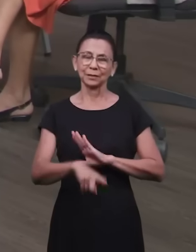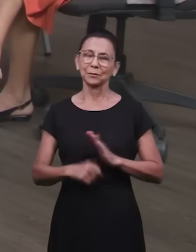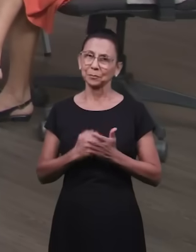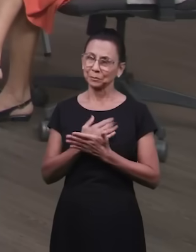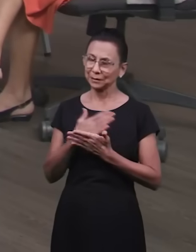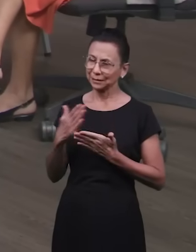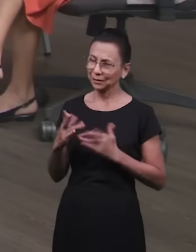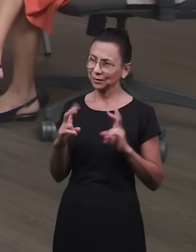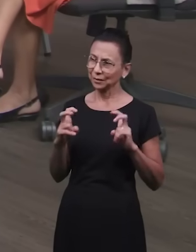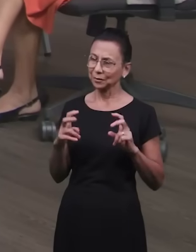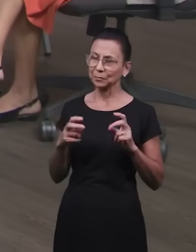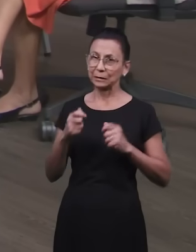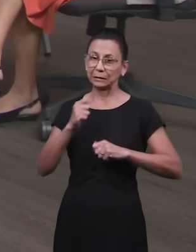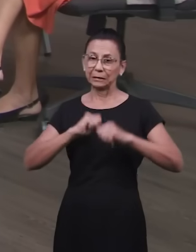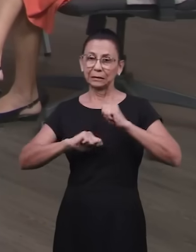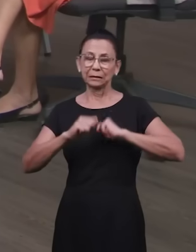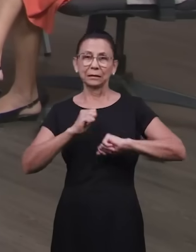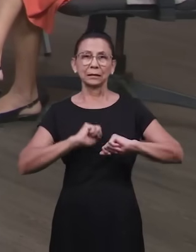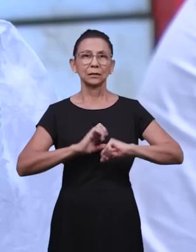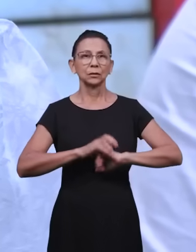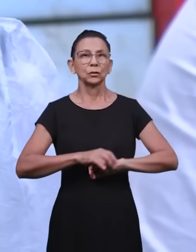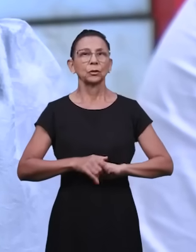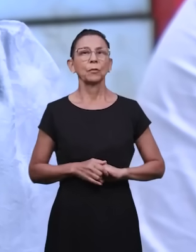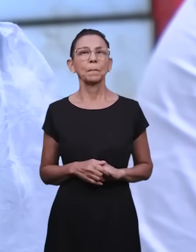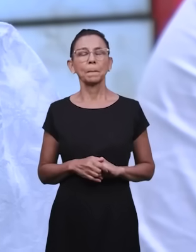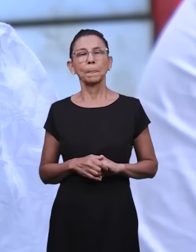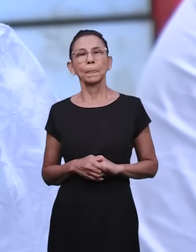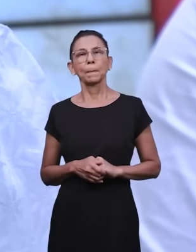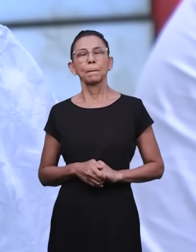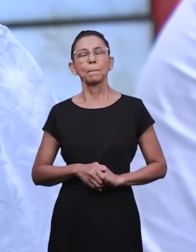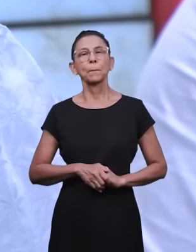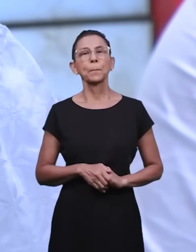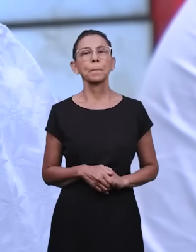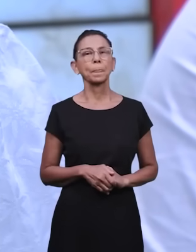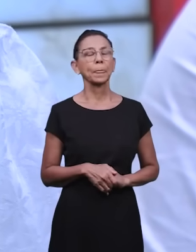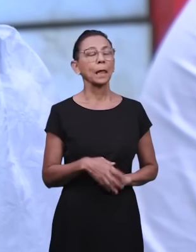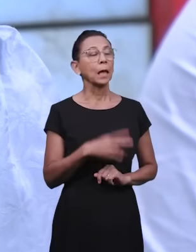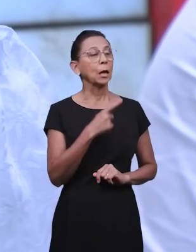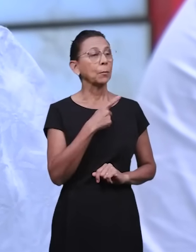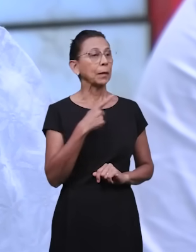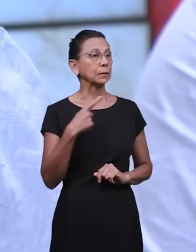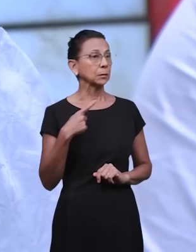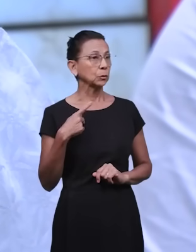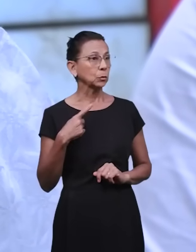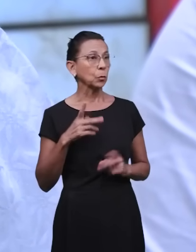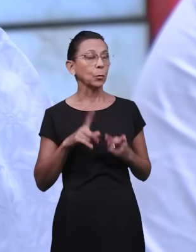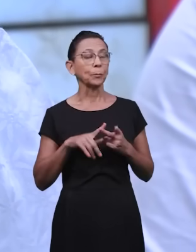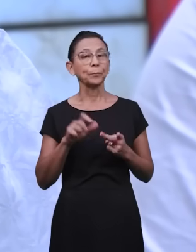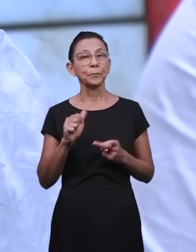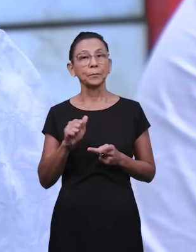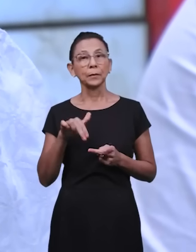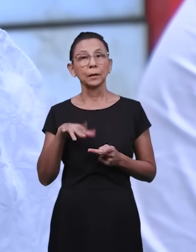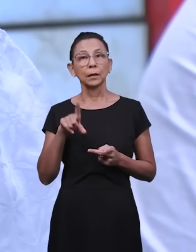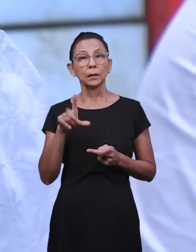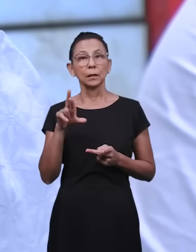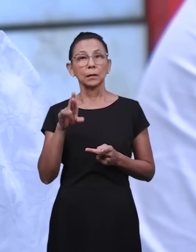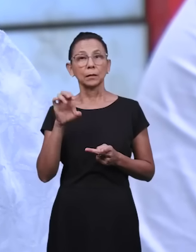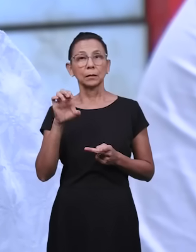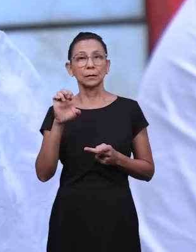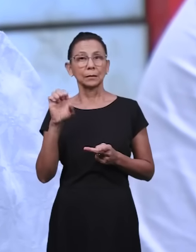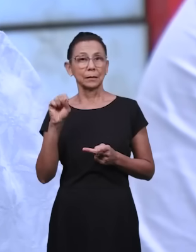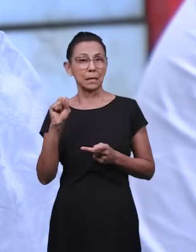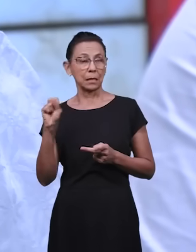ansiedade. Vamos lá, Vivian. Pastor, Andressa, esse tema da ansiedade é um tema que